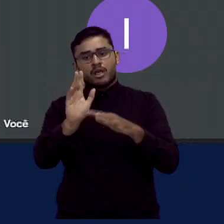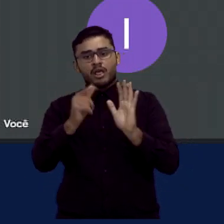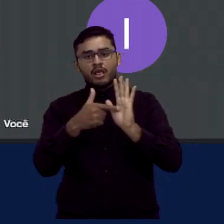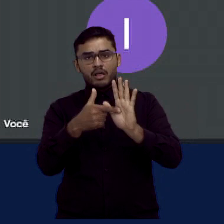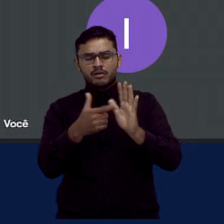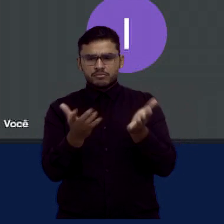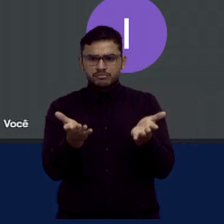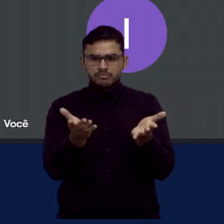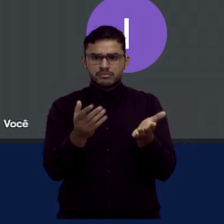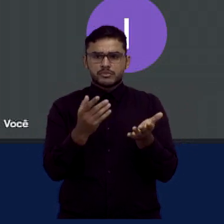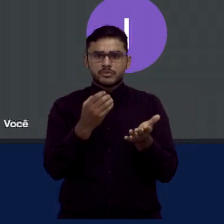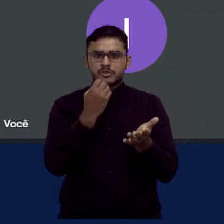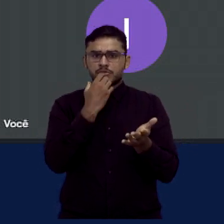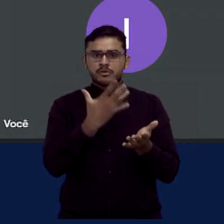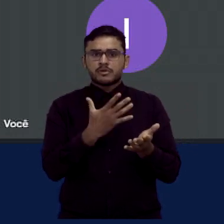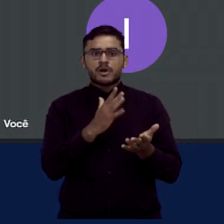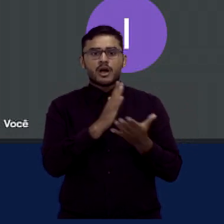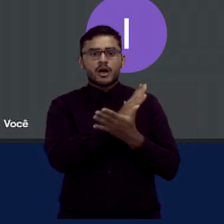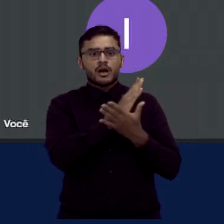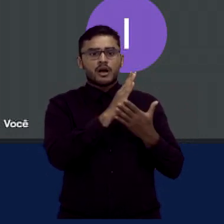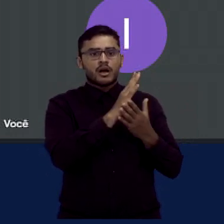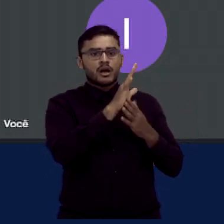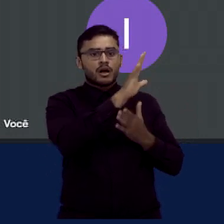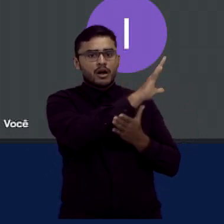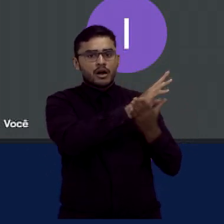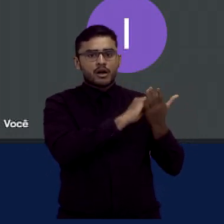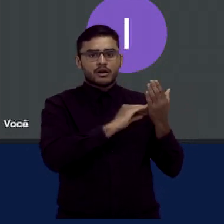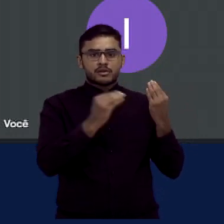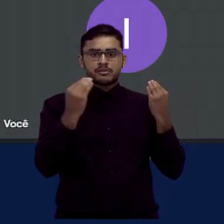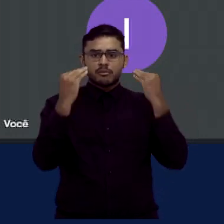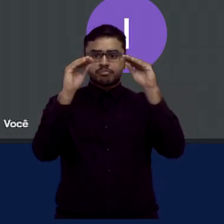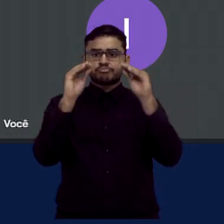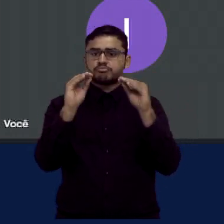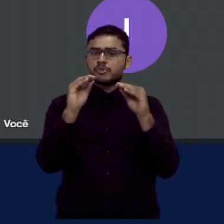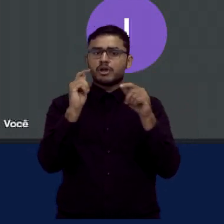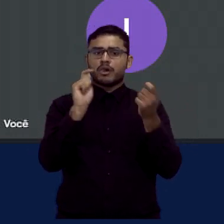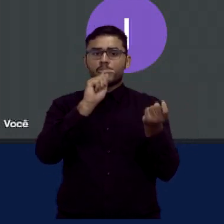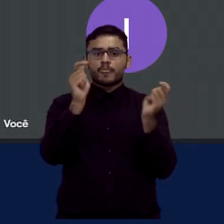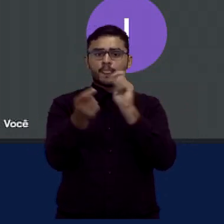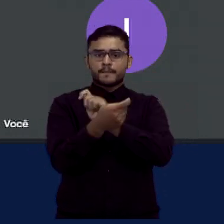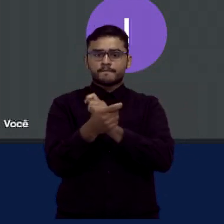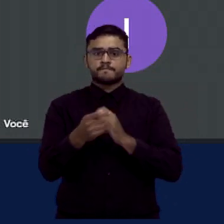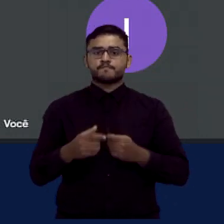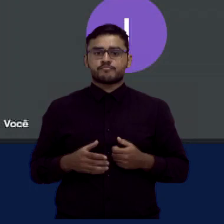Ela não vai. Ela vai pegar elementos que existem e vai replicá-los. Sabe?